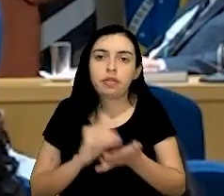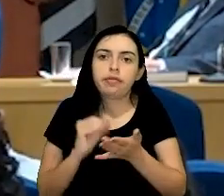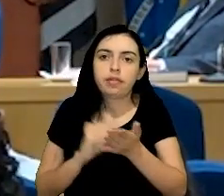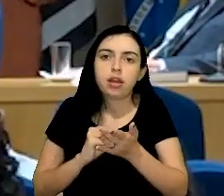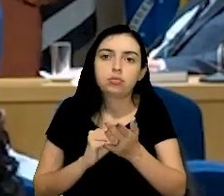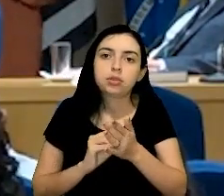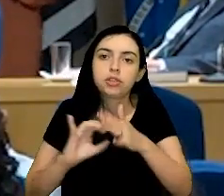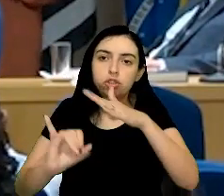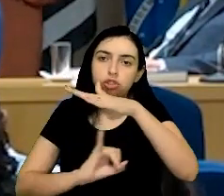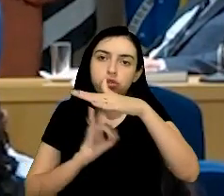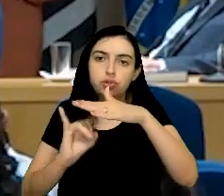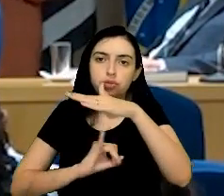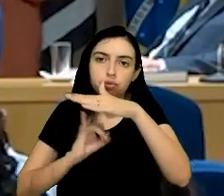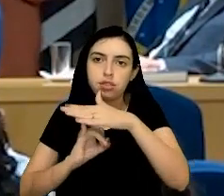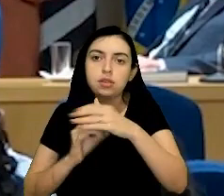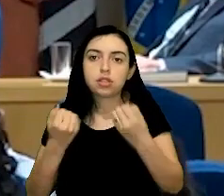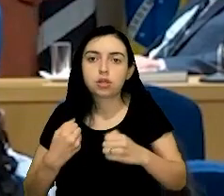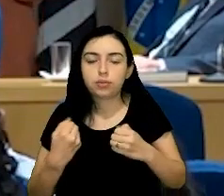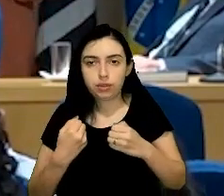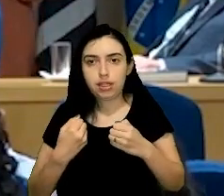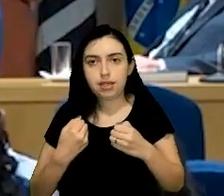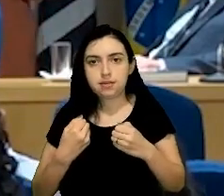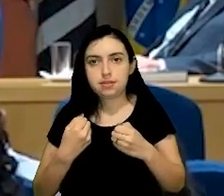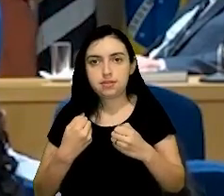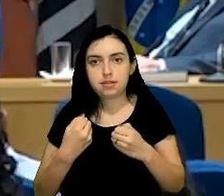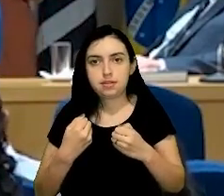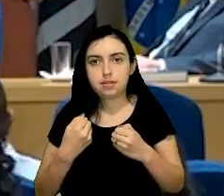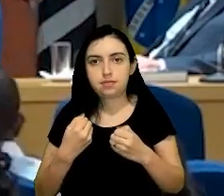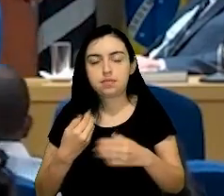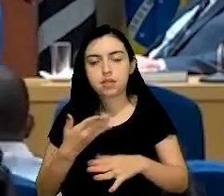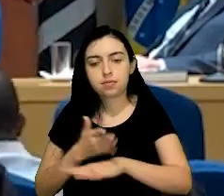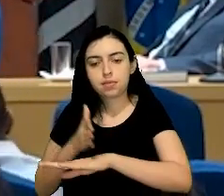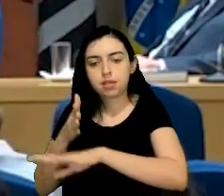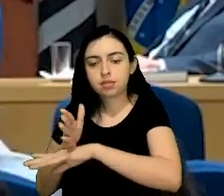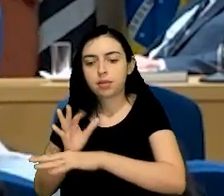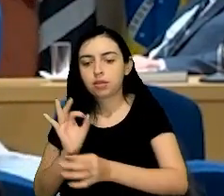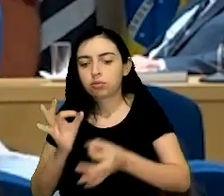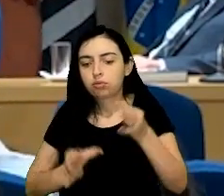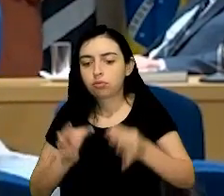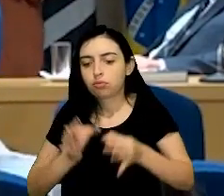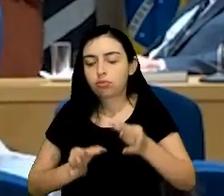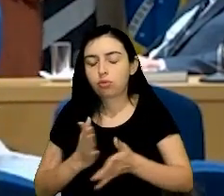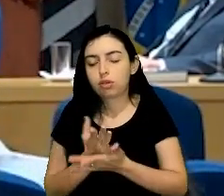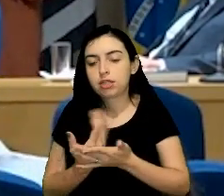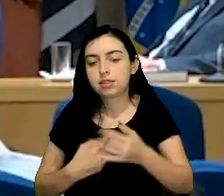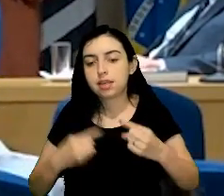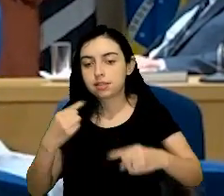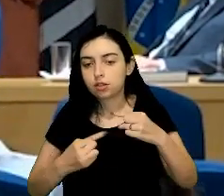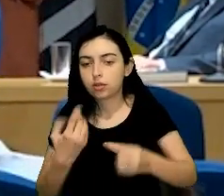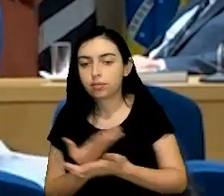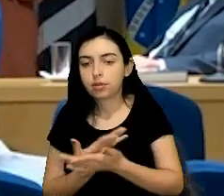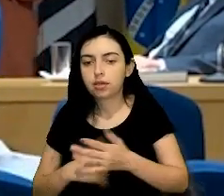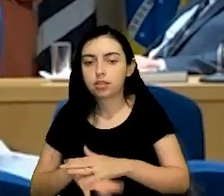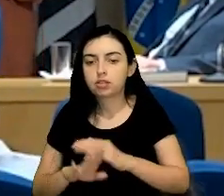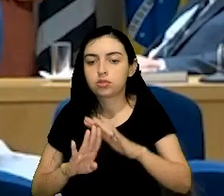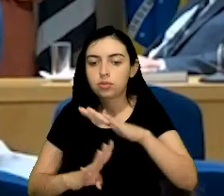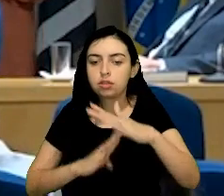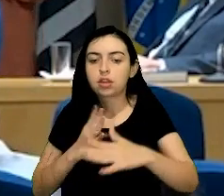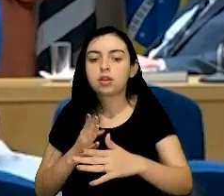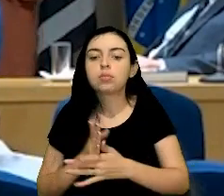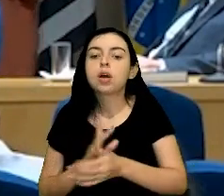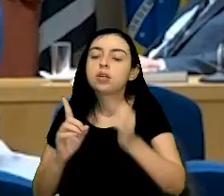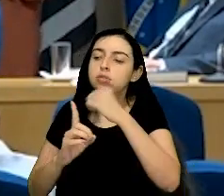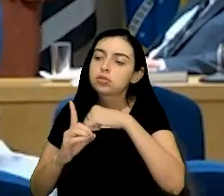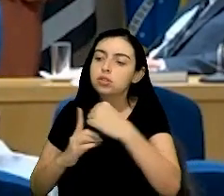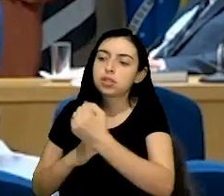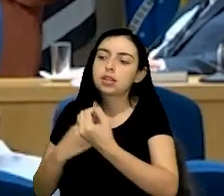que pudesse participar dessa governança migratória, a sociedade civil fez o papel que o Estado não